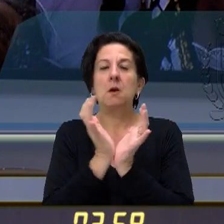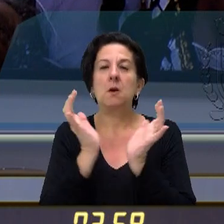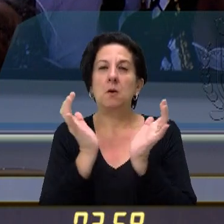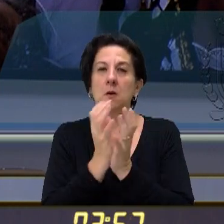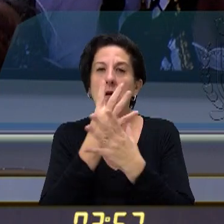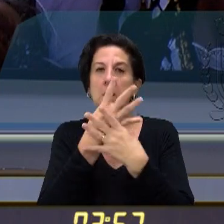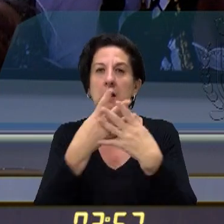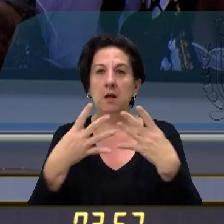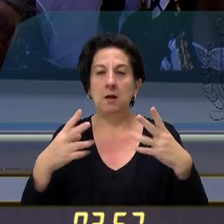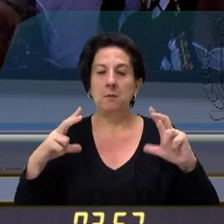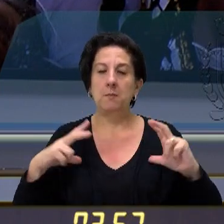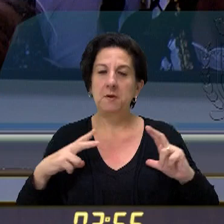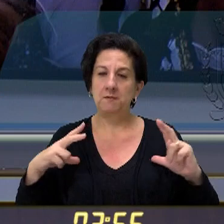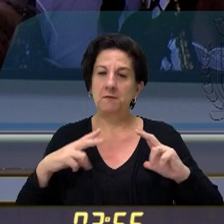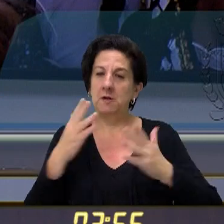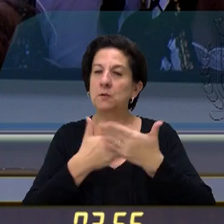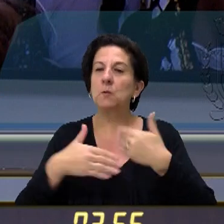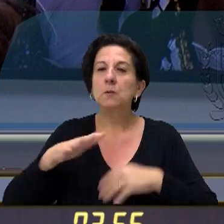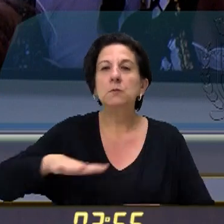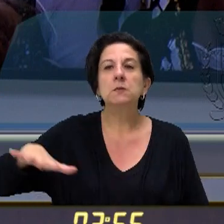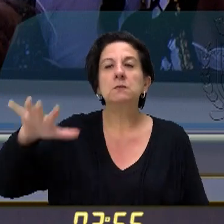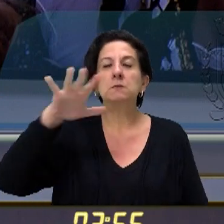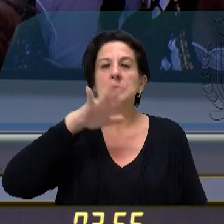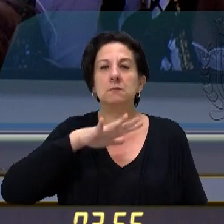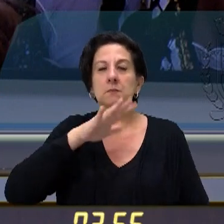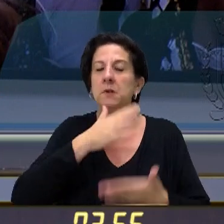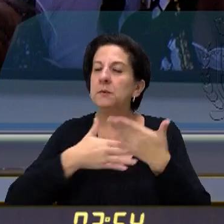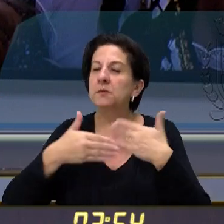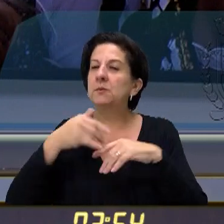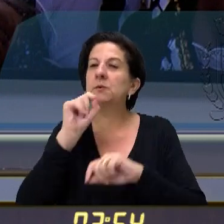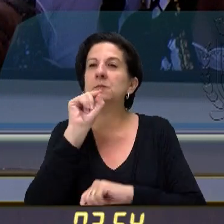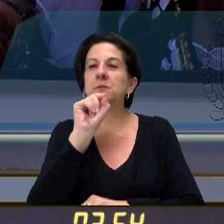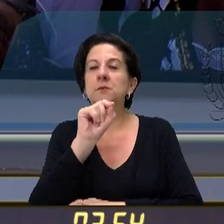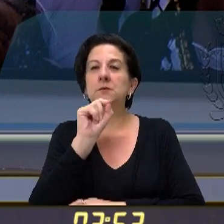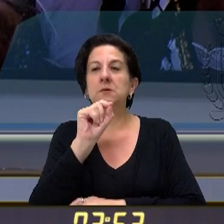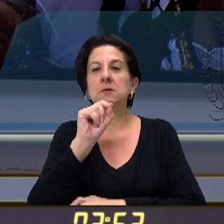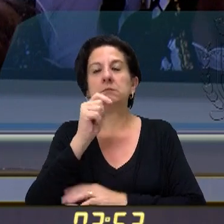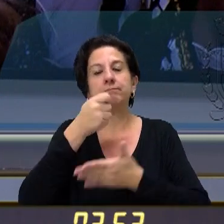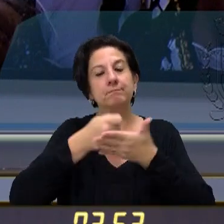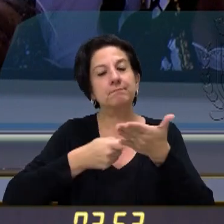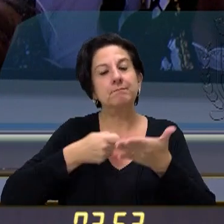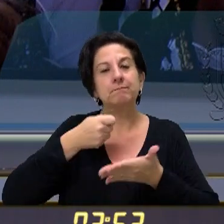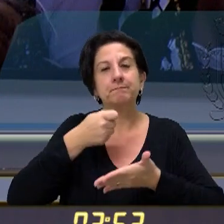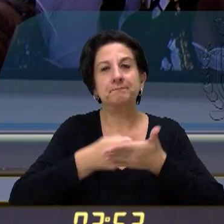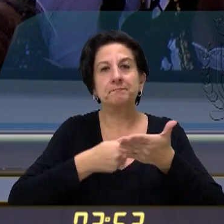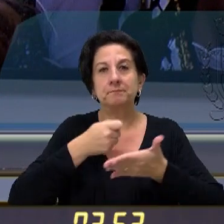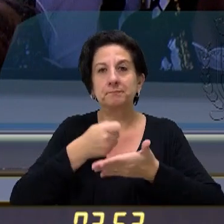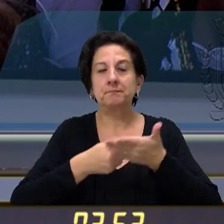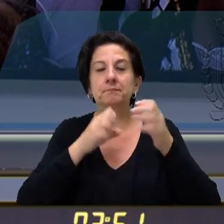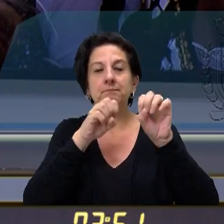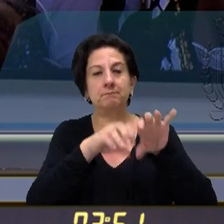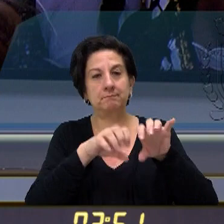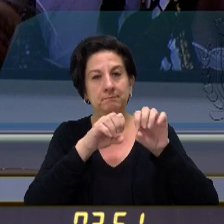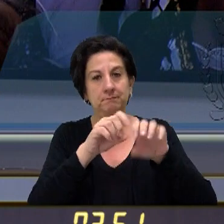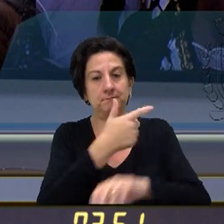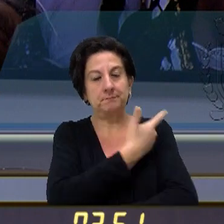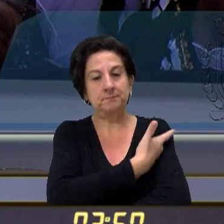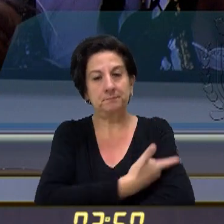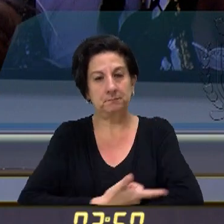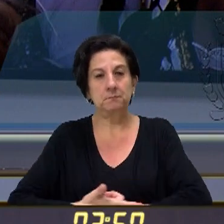rede privada, em todos os níveis, para todos aqueles que se dedicam à tarefa de